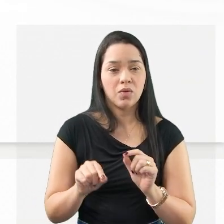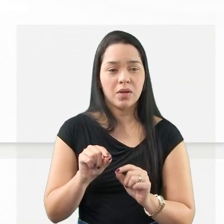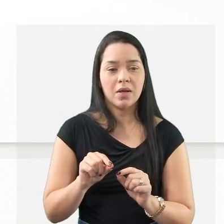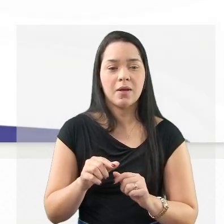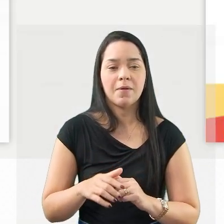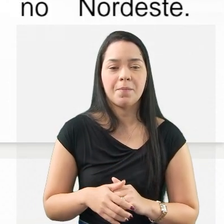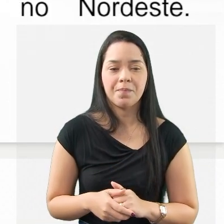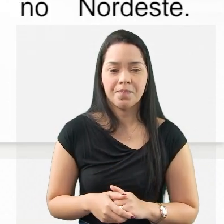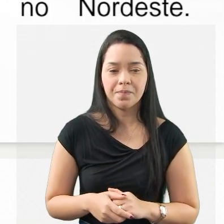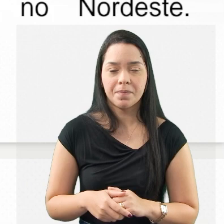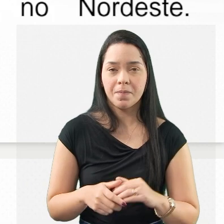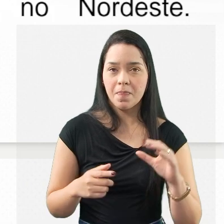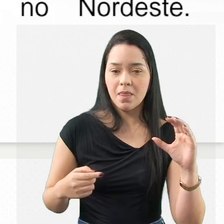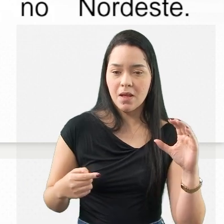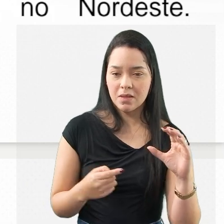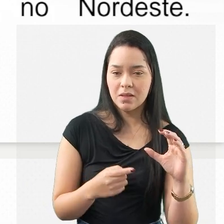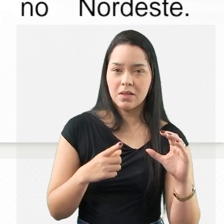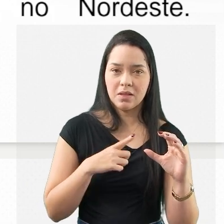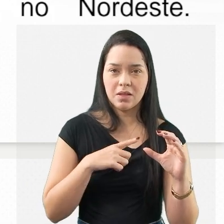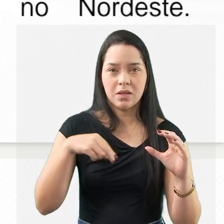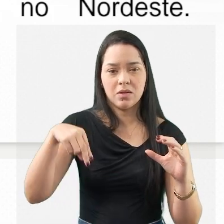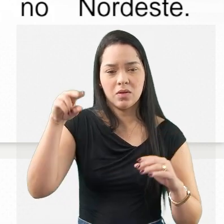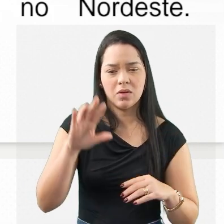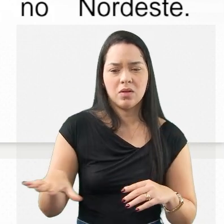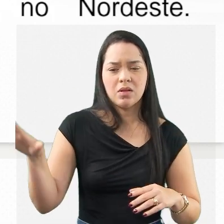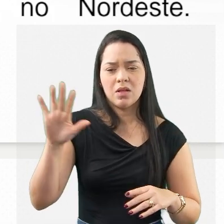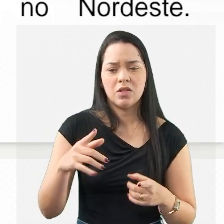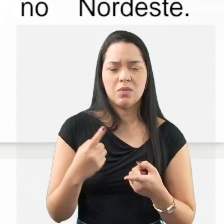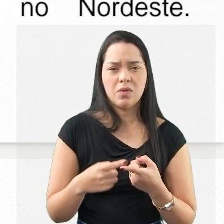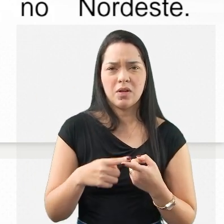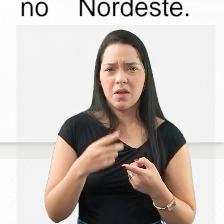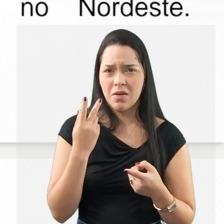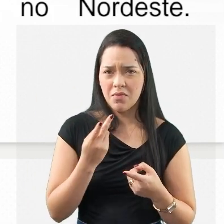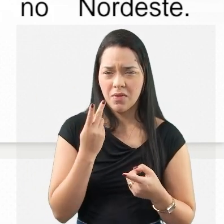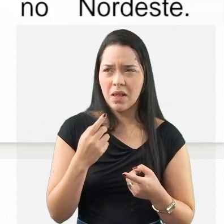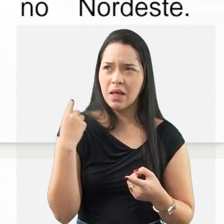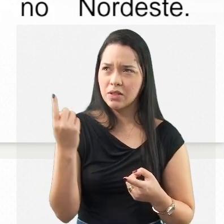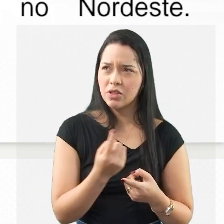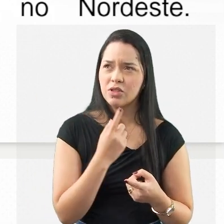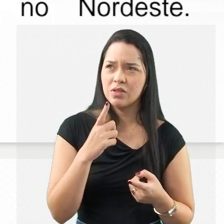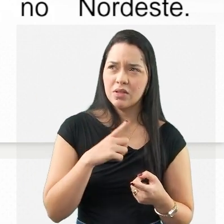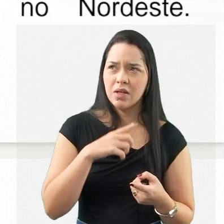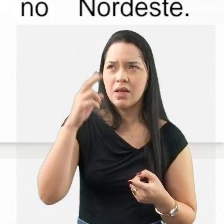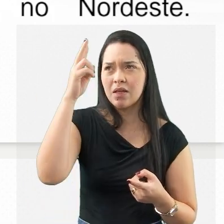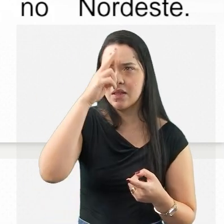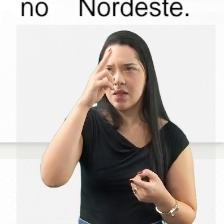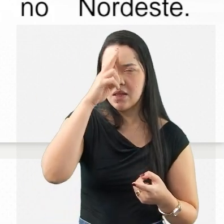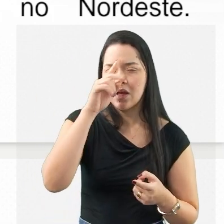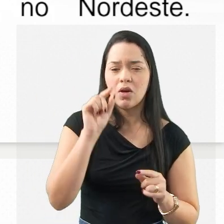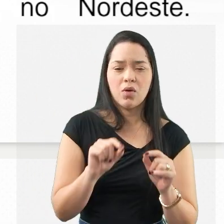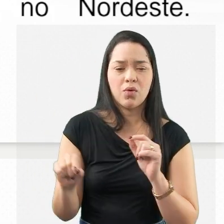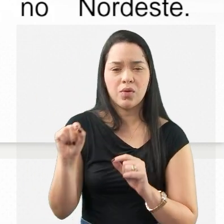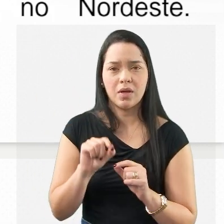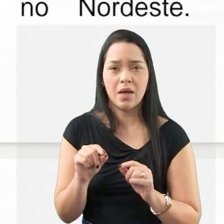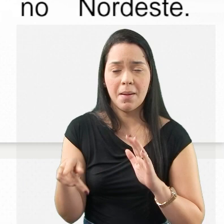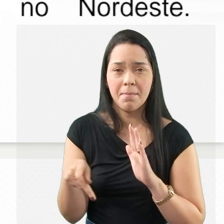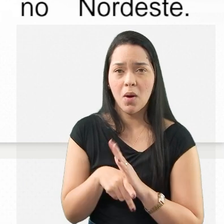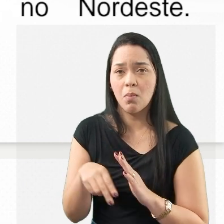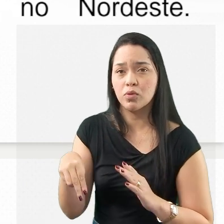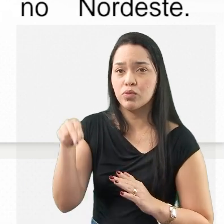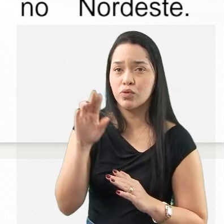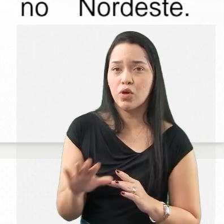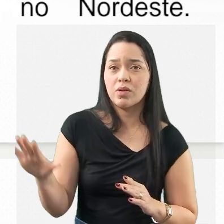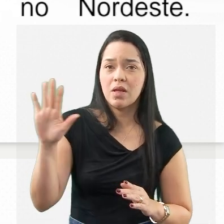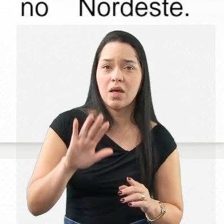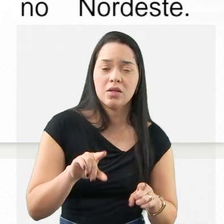C, essa questão do Nordeste, é porque quando a gente fala do cordel, a gente tende a se referir muito ao Nordeste, né?